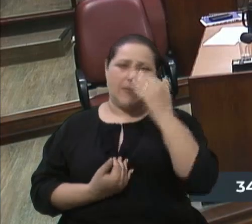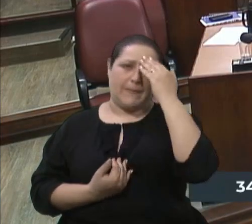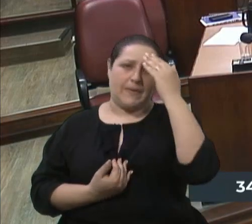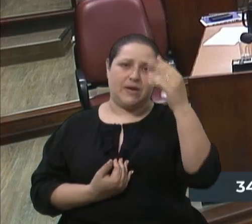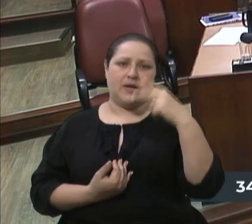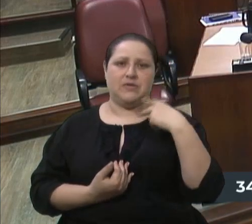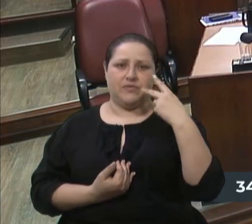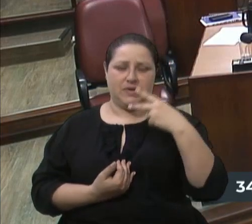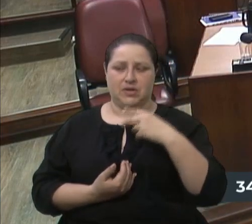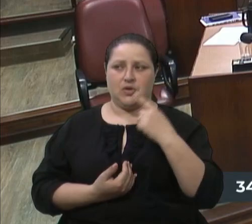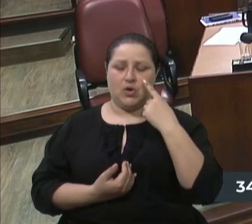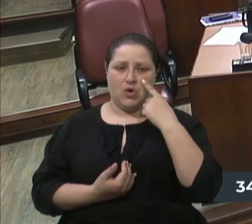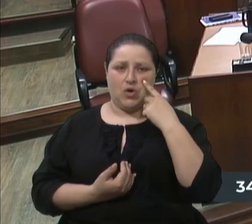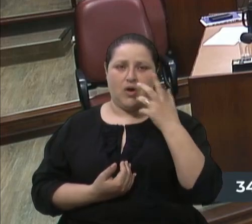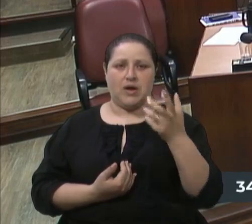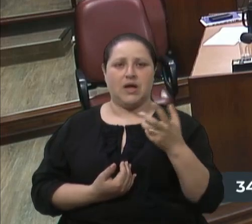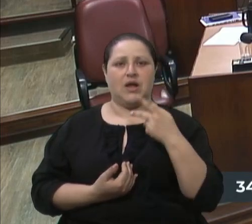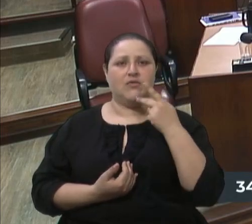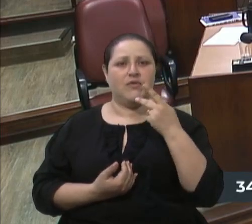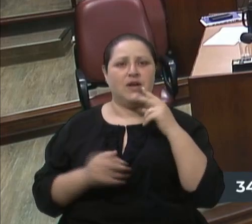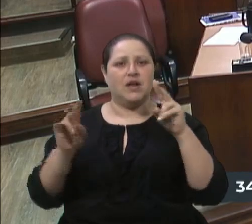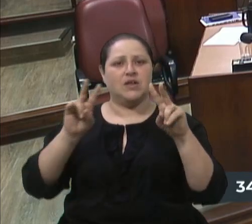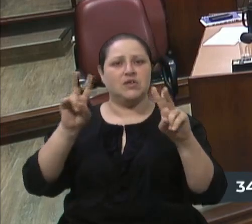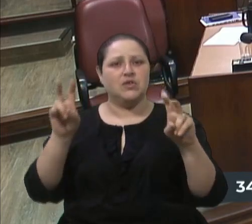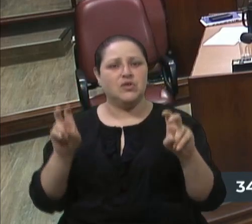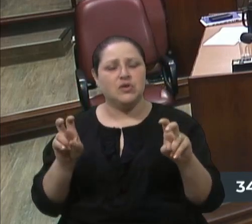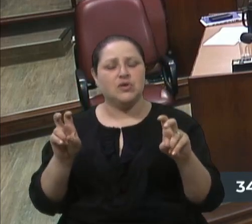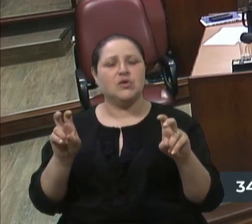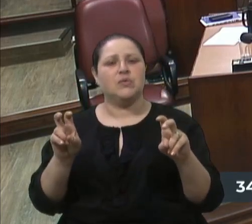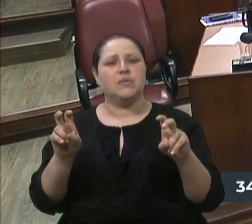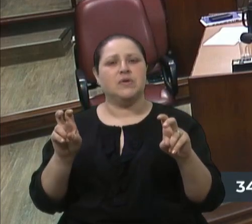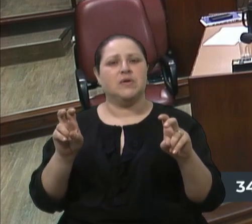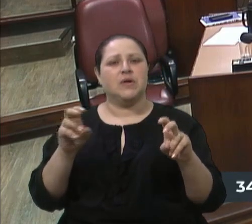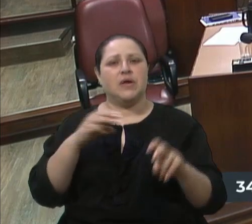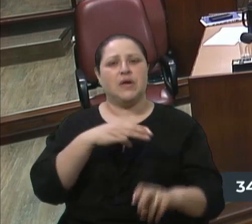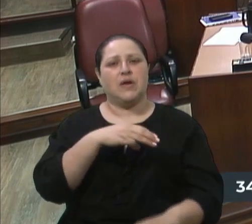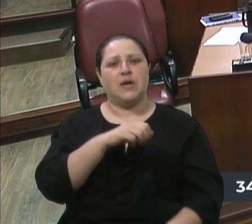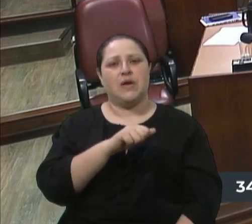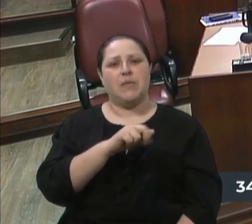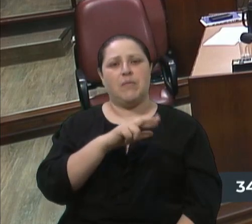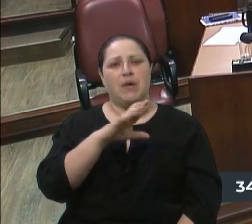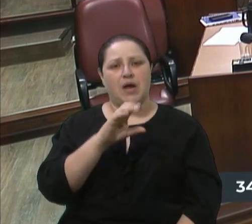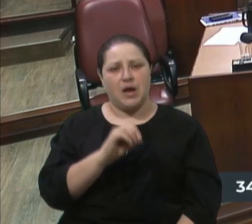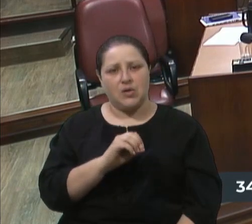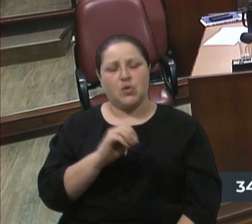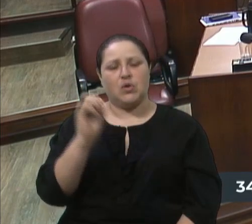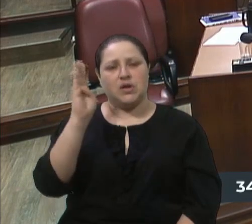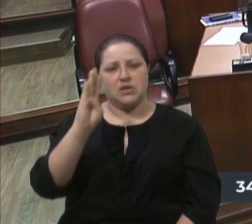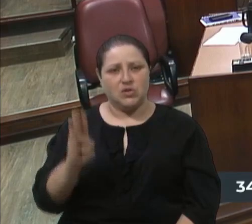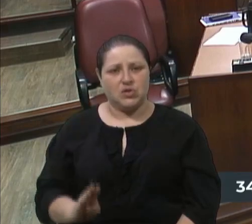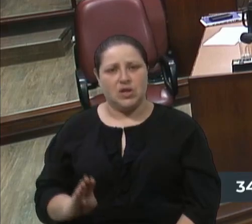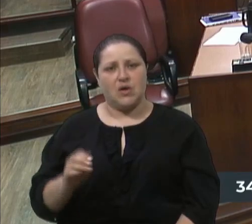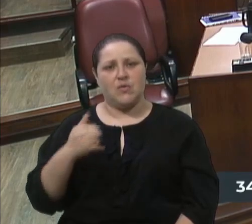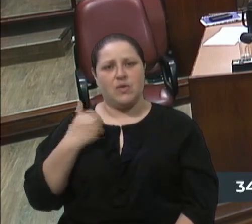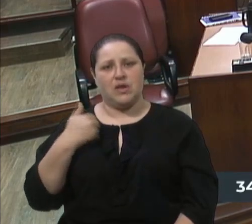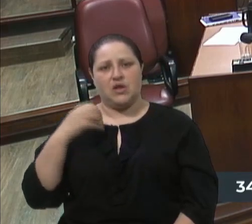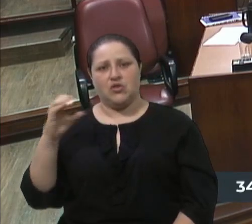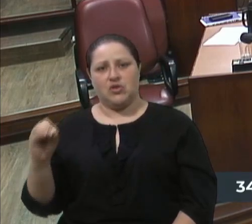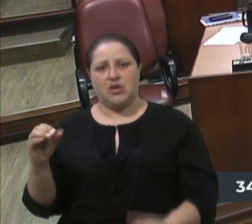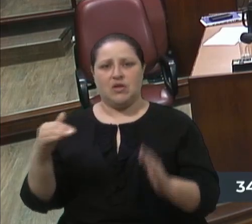vereador. Eu só queria falar no que se refere ali ao Marco Nacional da Primeira Infância, dizer que o município ele vem